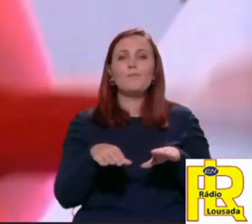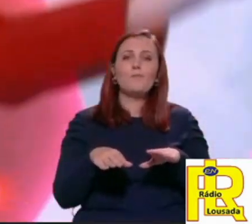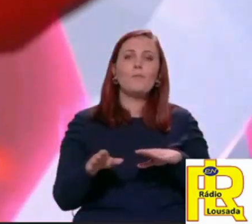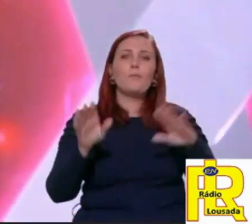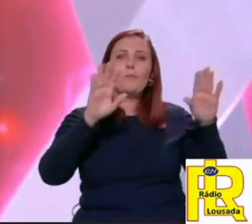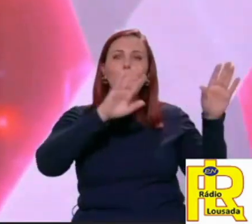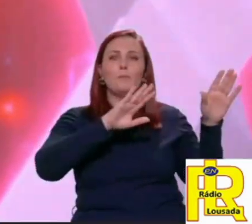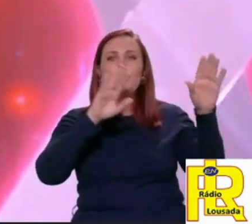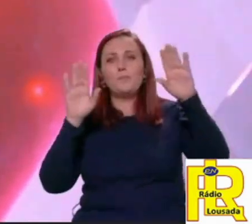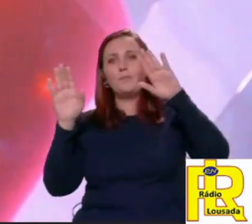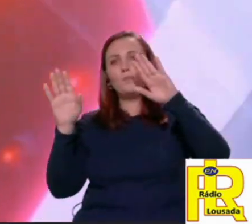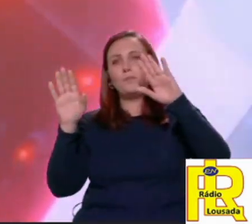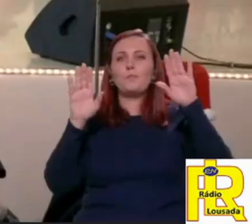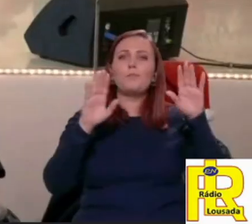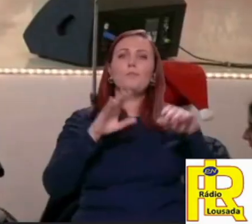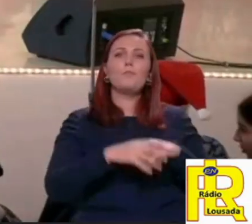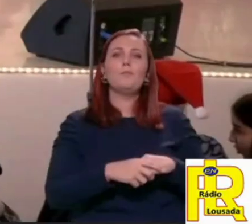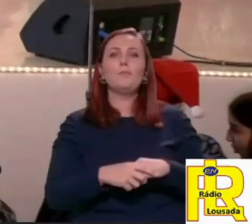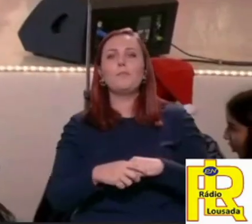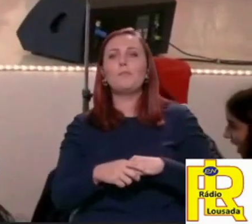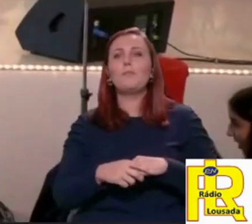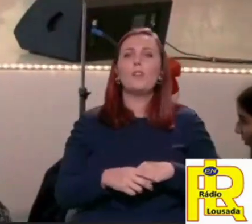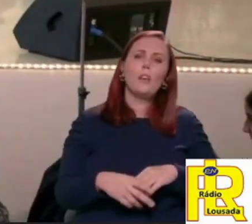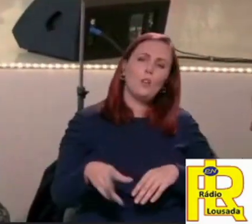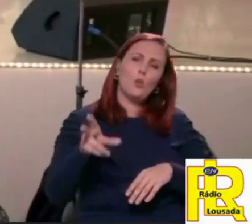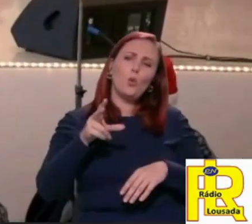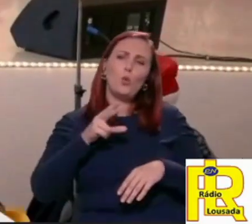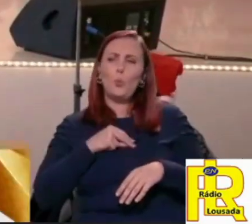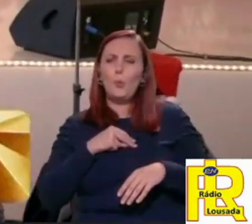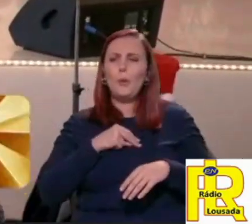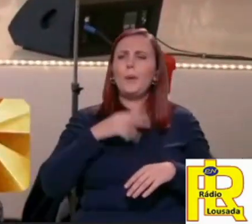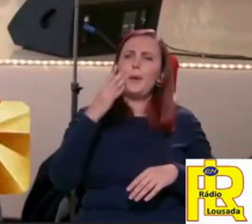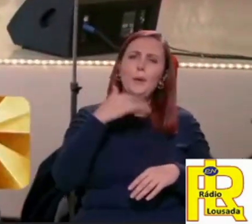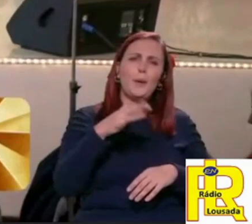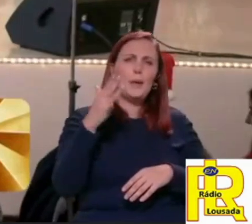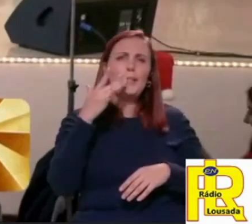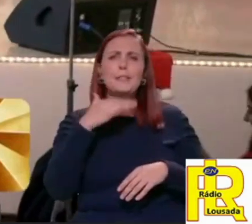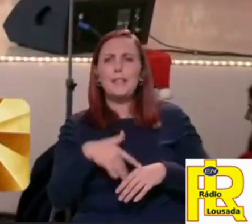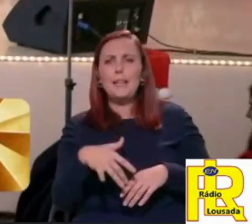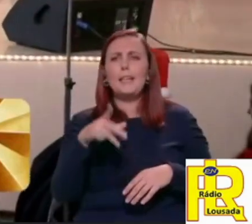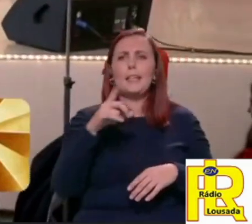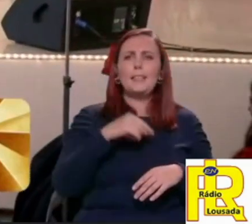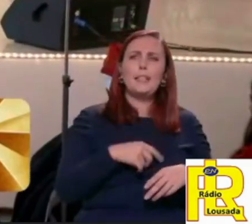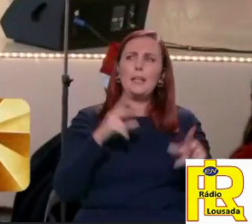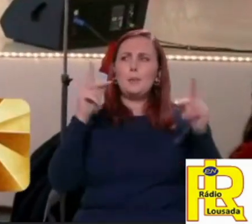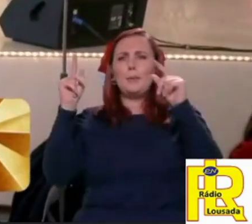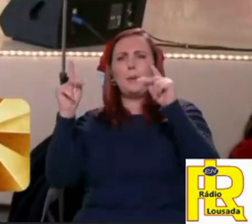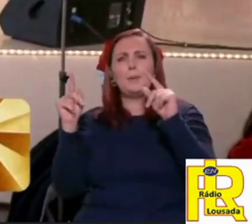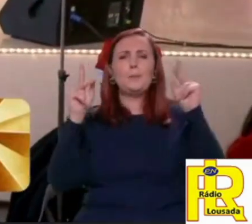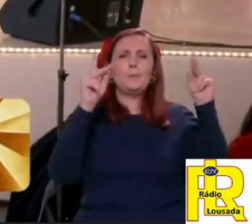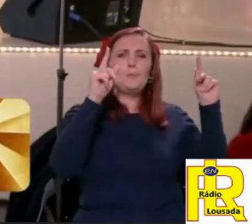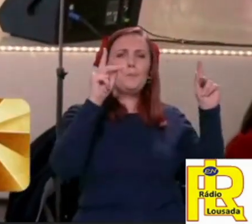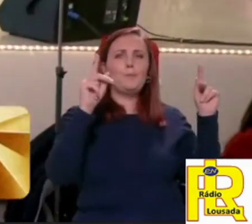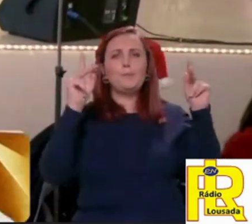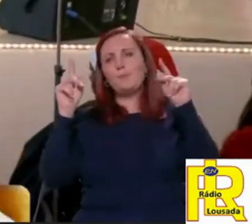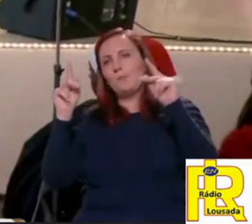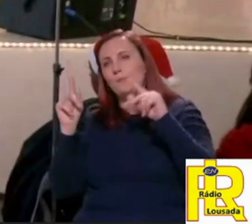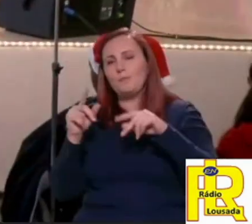levanta a m vem comigo cantar e danar este